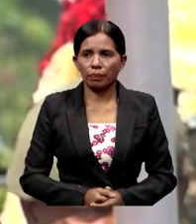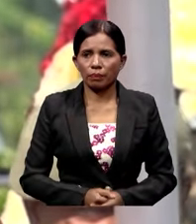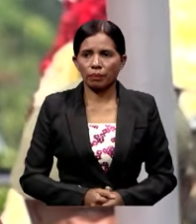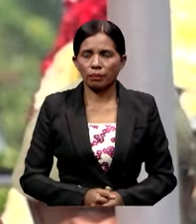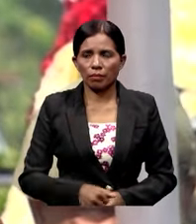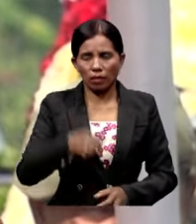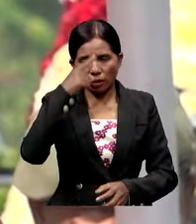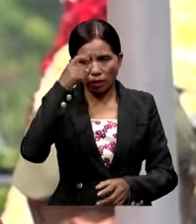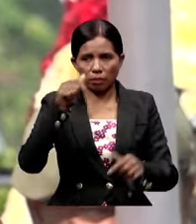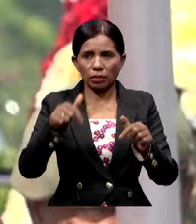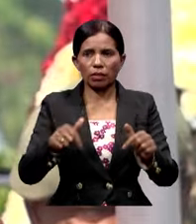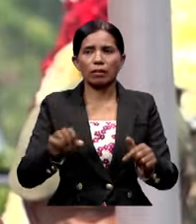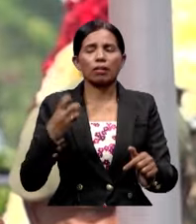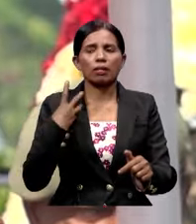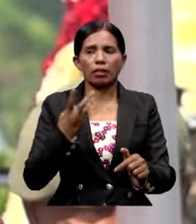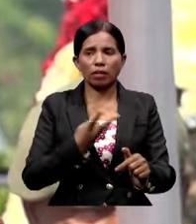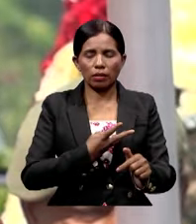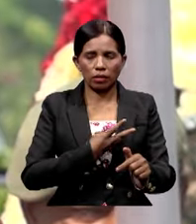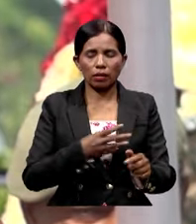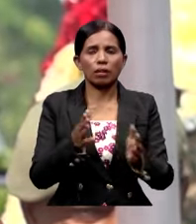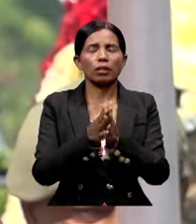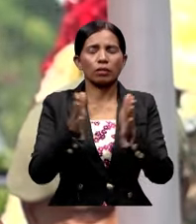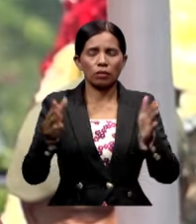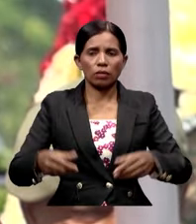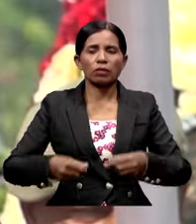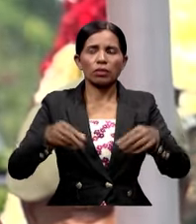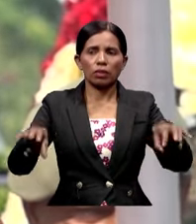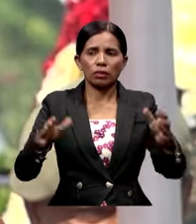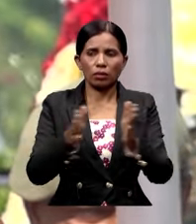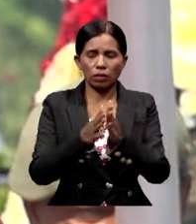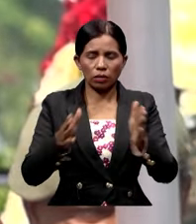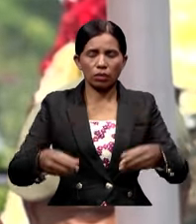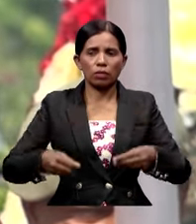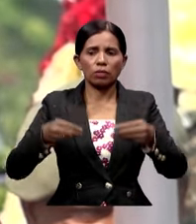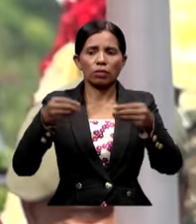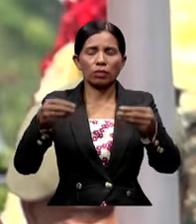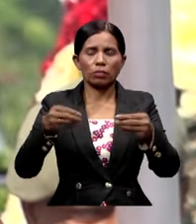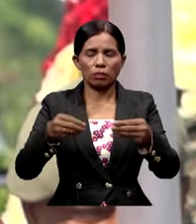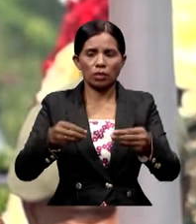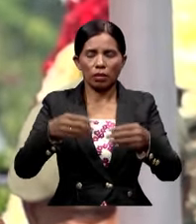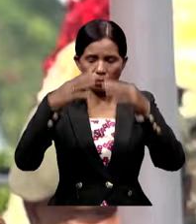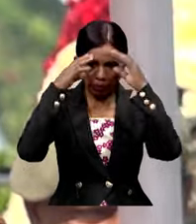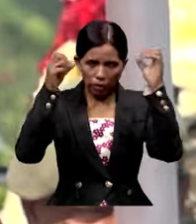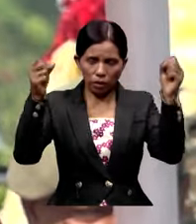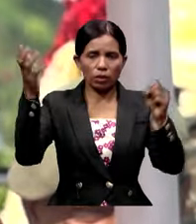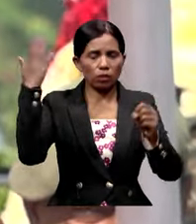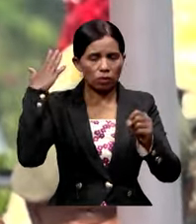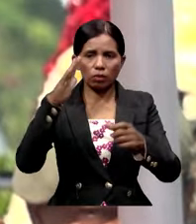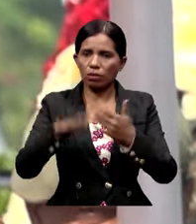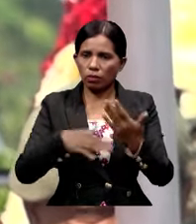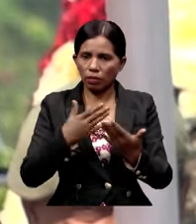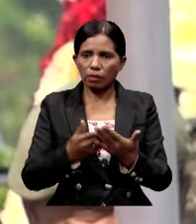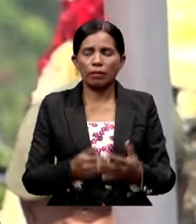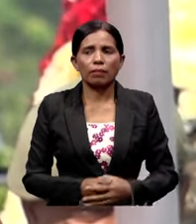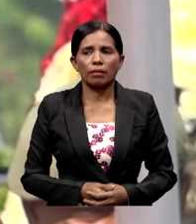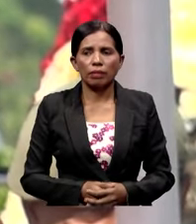Amorone, aqui está a honra de tua alma, a honra de te armarão e a honra de te nascer a todos.